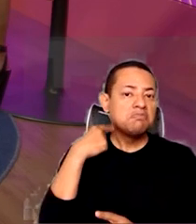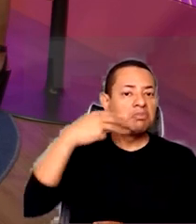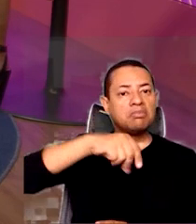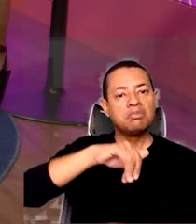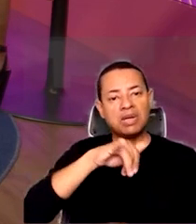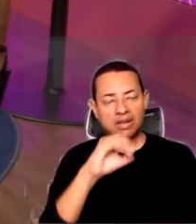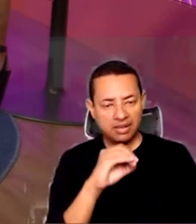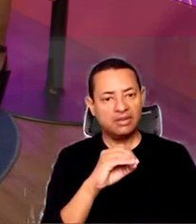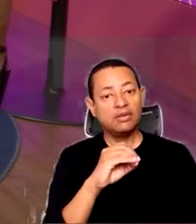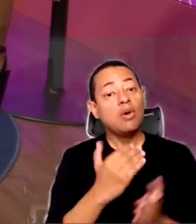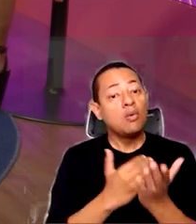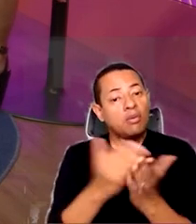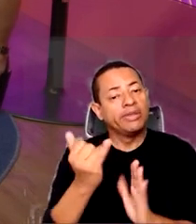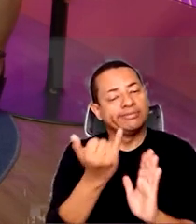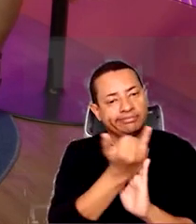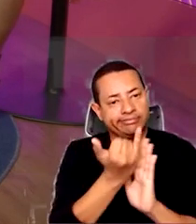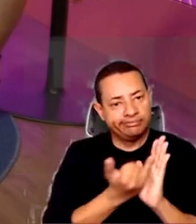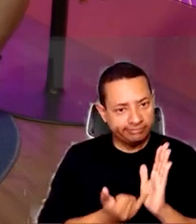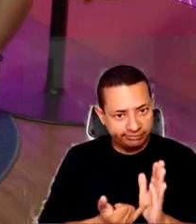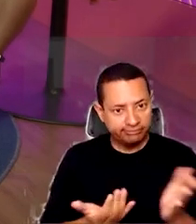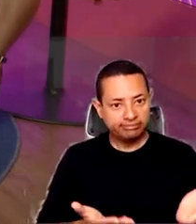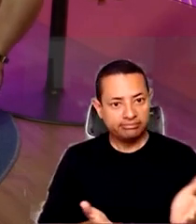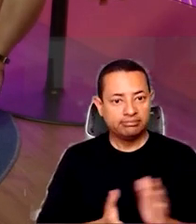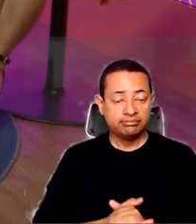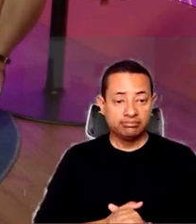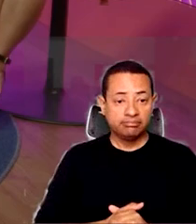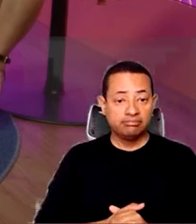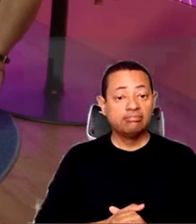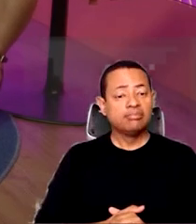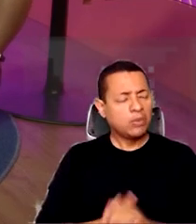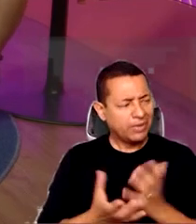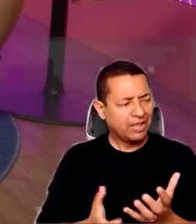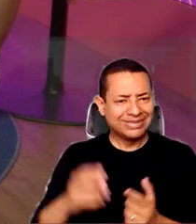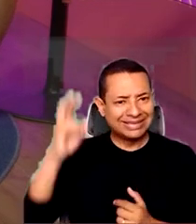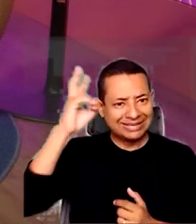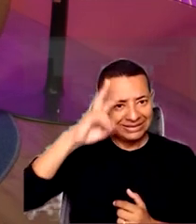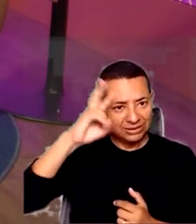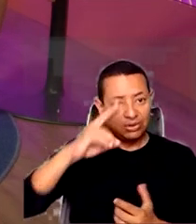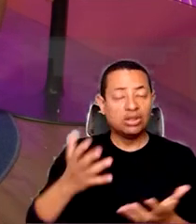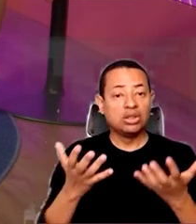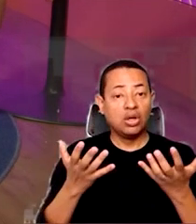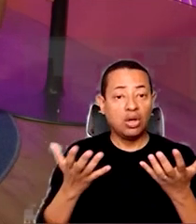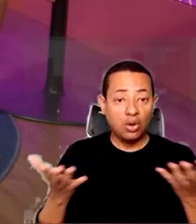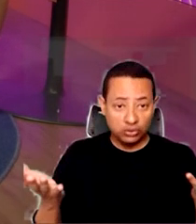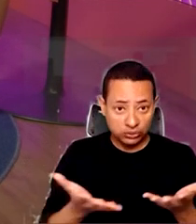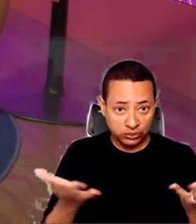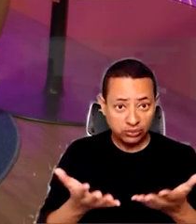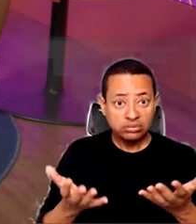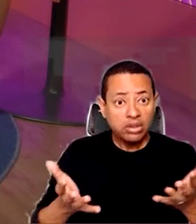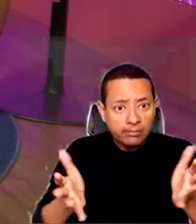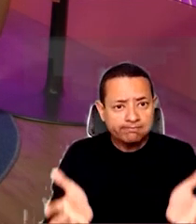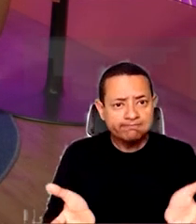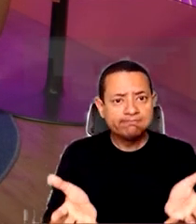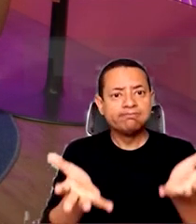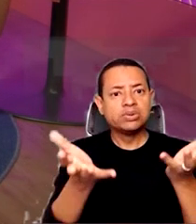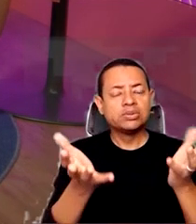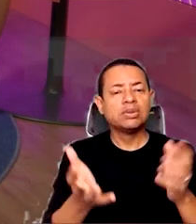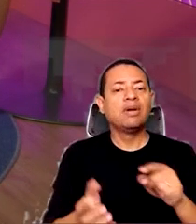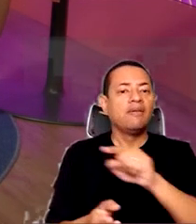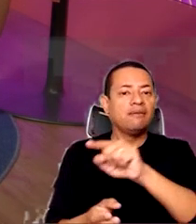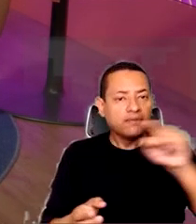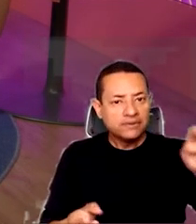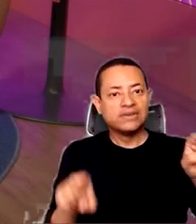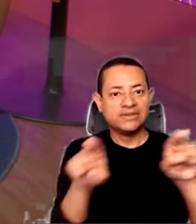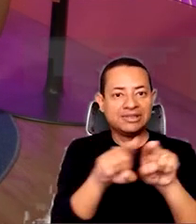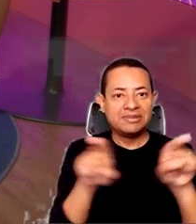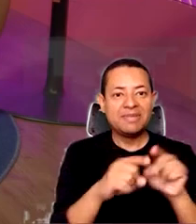eh abrem as inscrições e eu quero que essas histórias aqui inspirem vocês né a